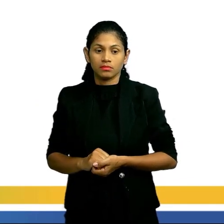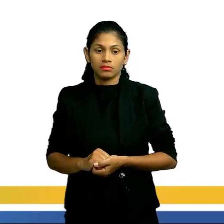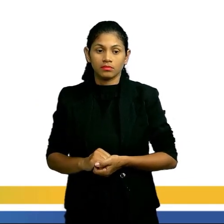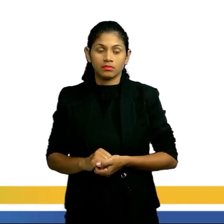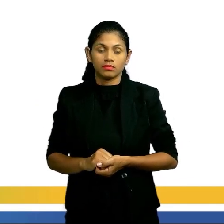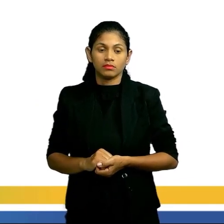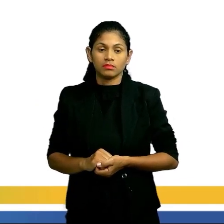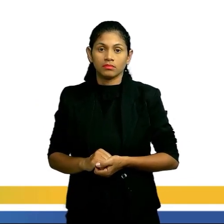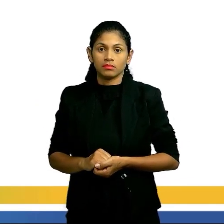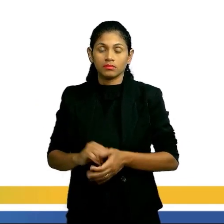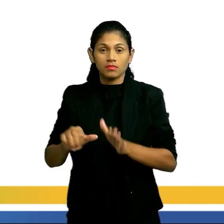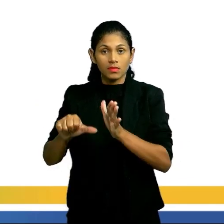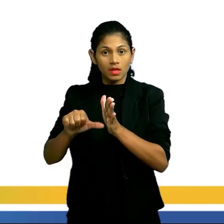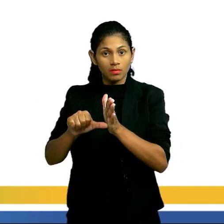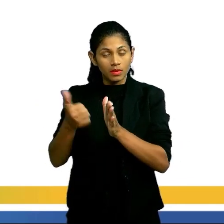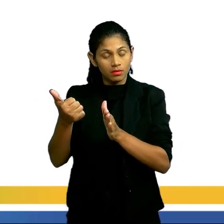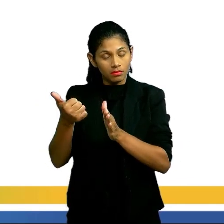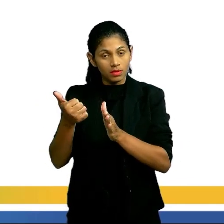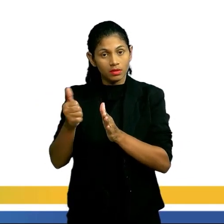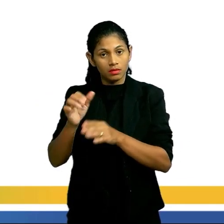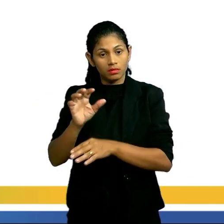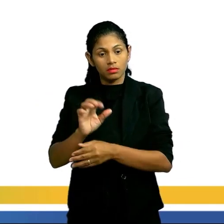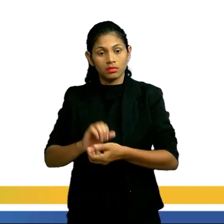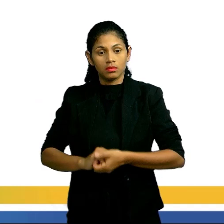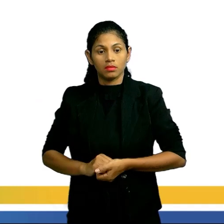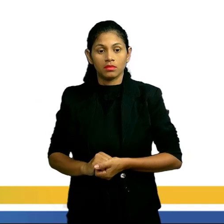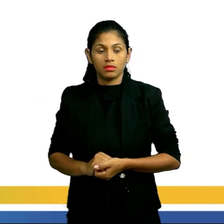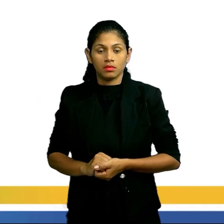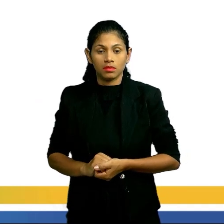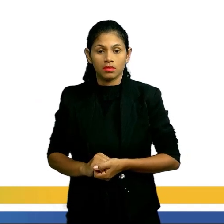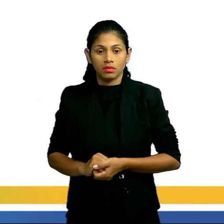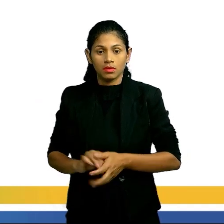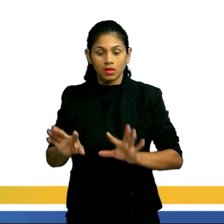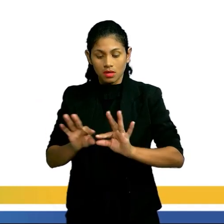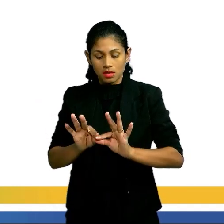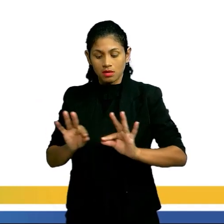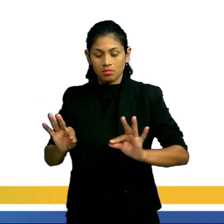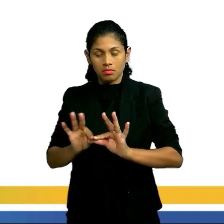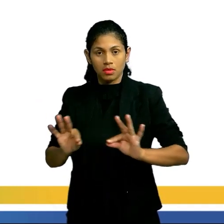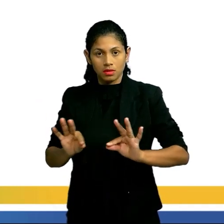saber, primeiramente, a área da base, para depois encontrar o valor do lado.